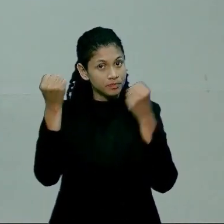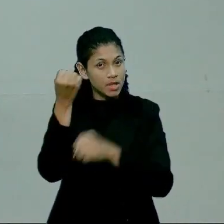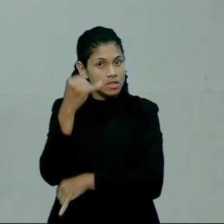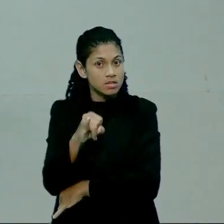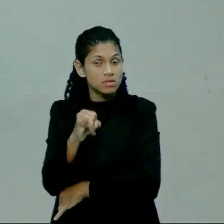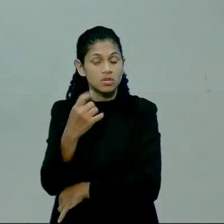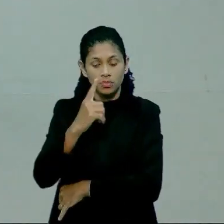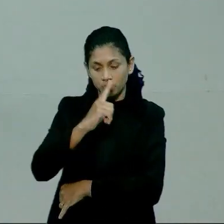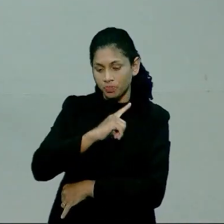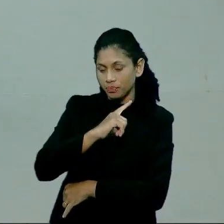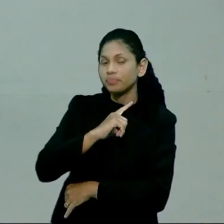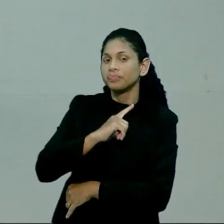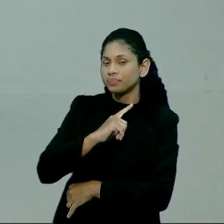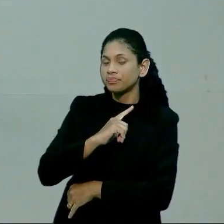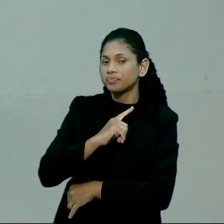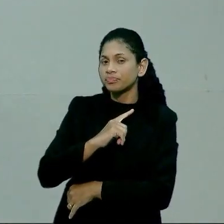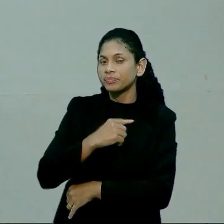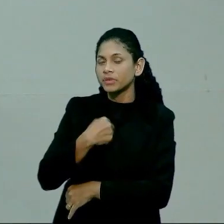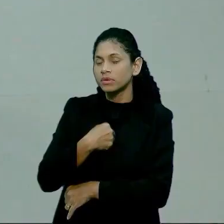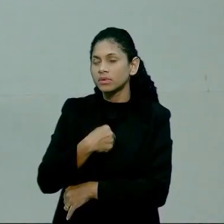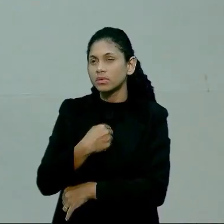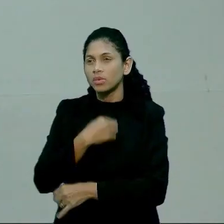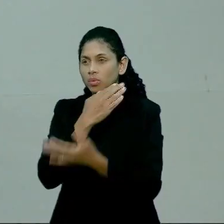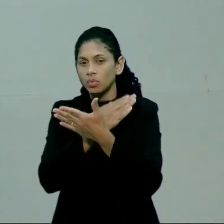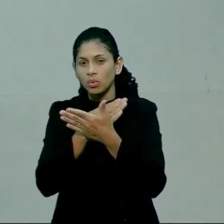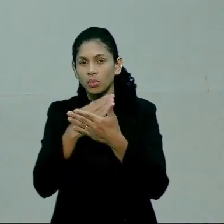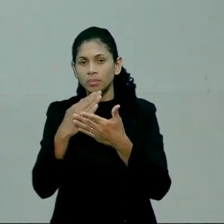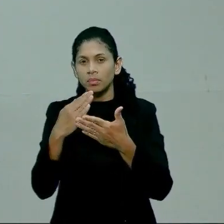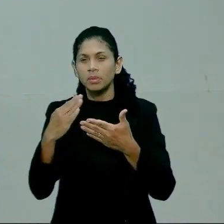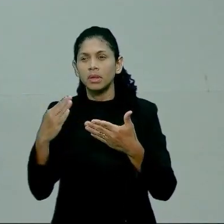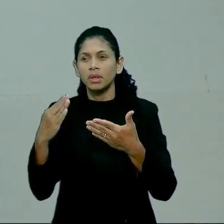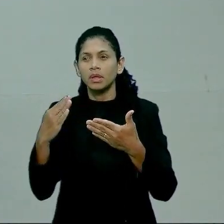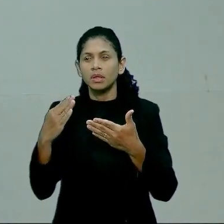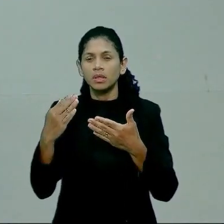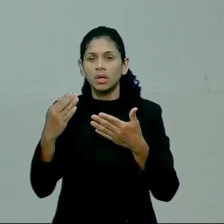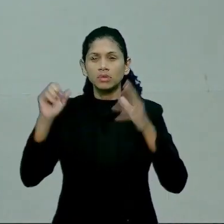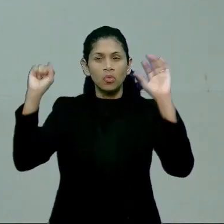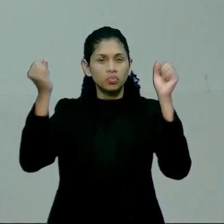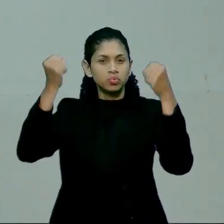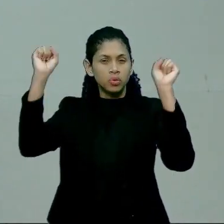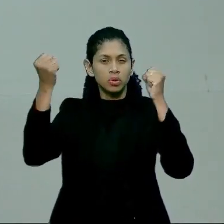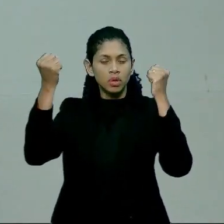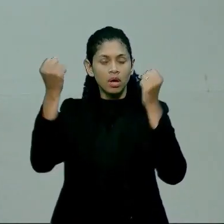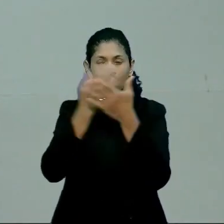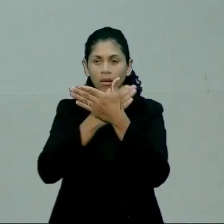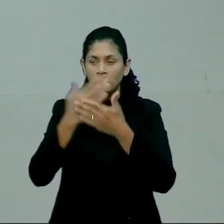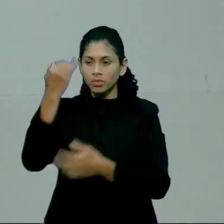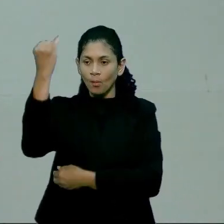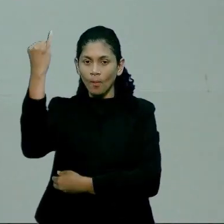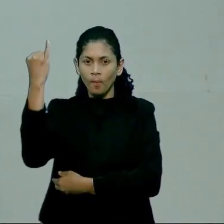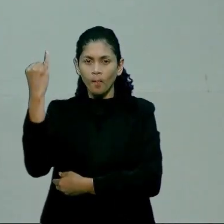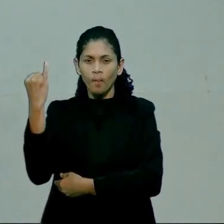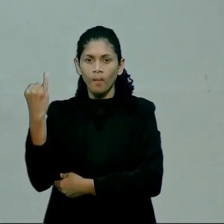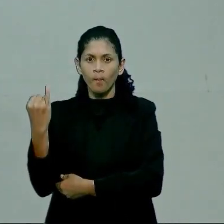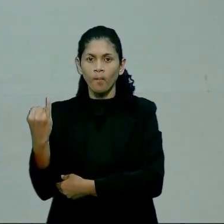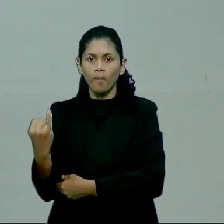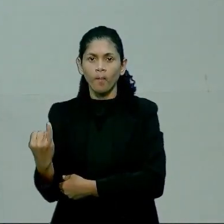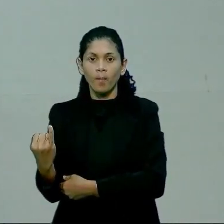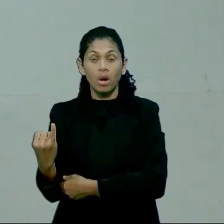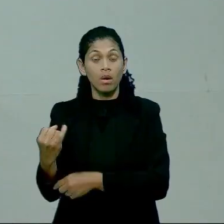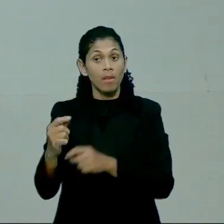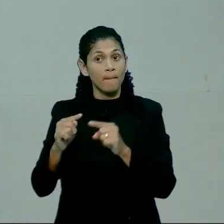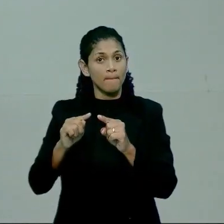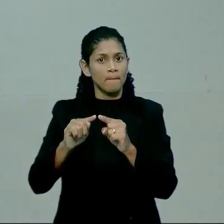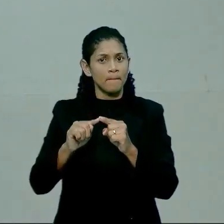um exercício que gere gasto calórico, então ele vai ser propício, né, fisiologicamente para o emagrecimento, mas não